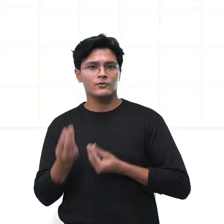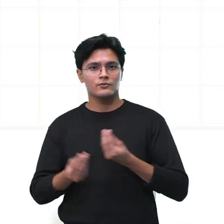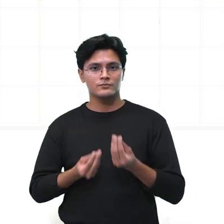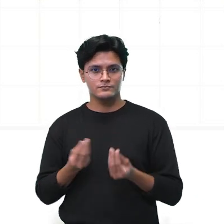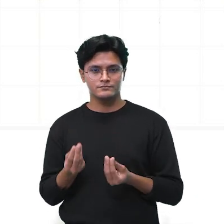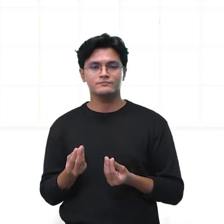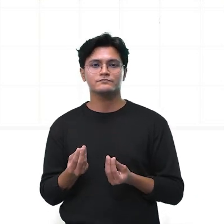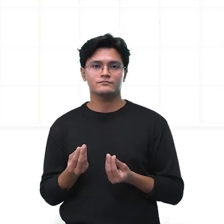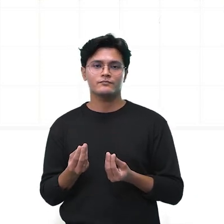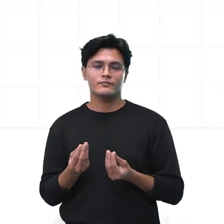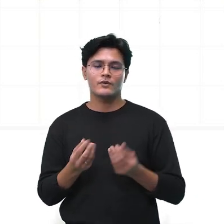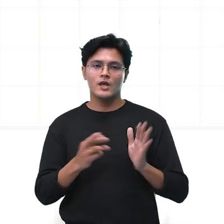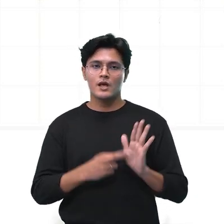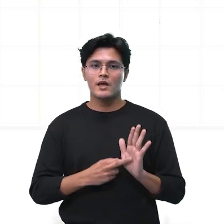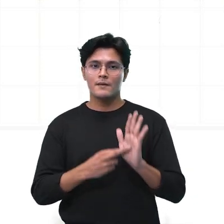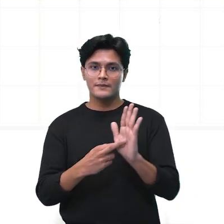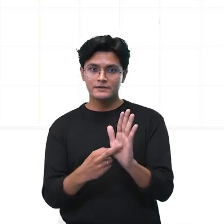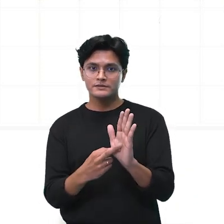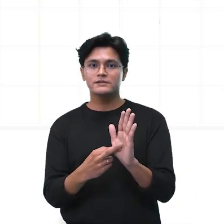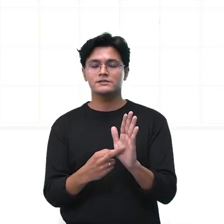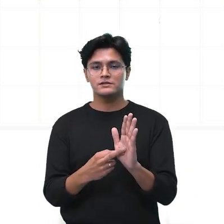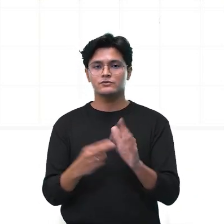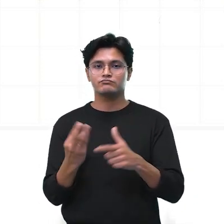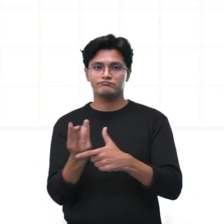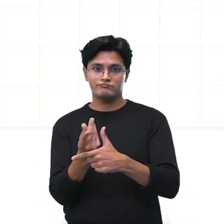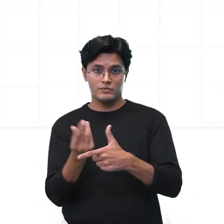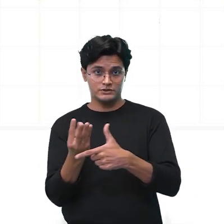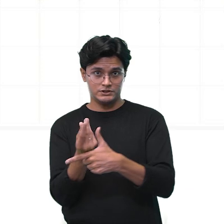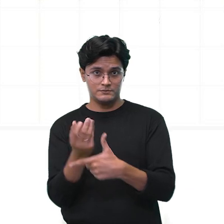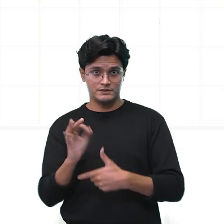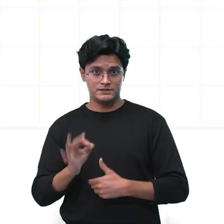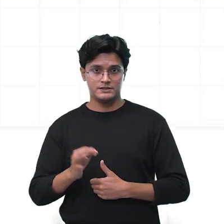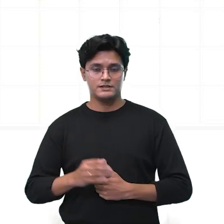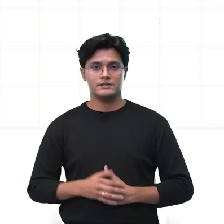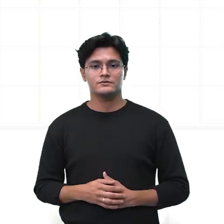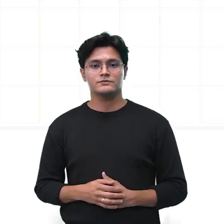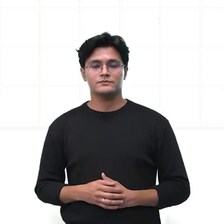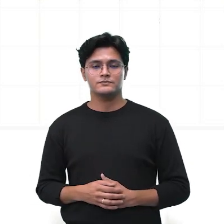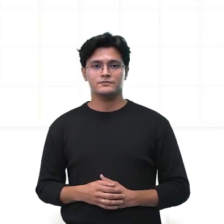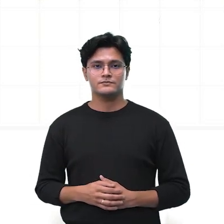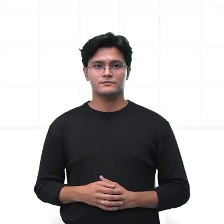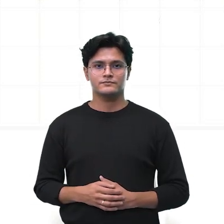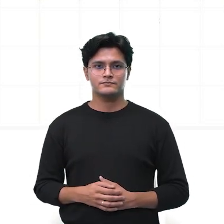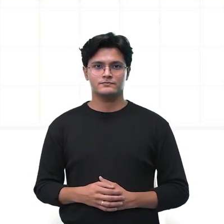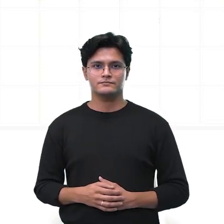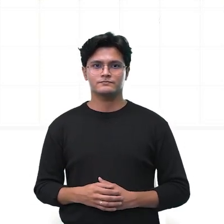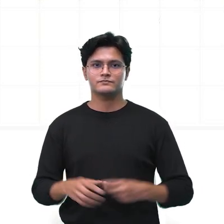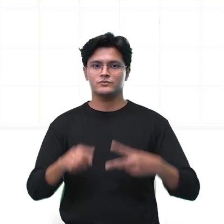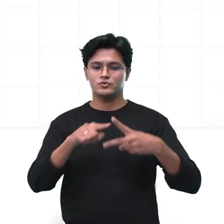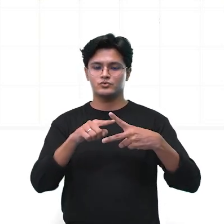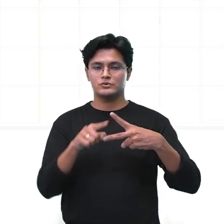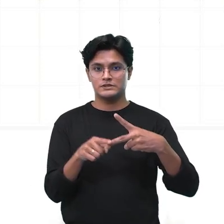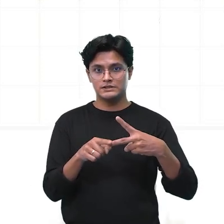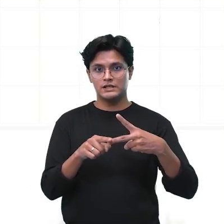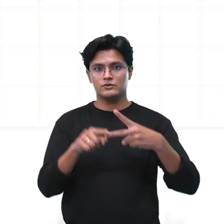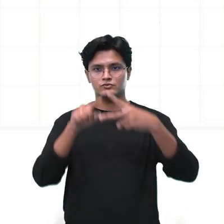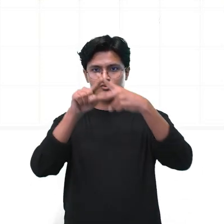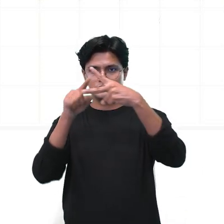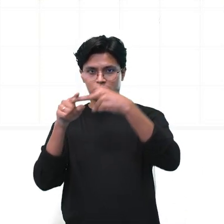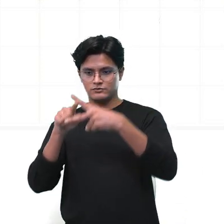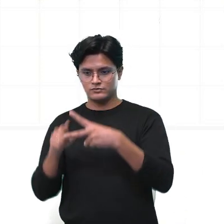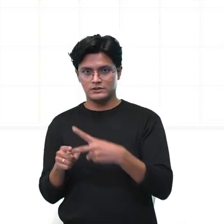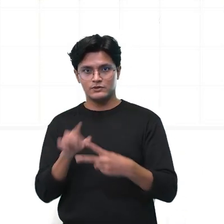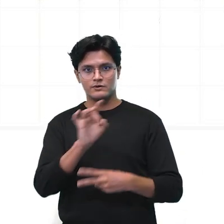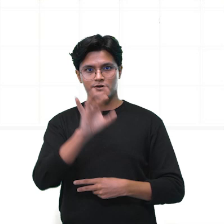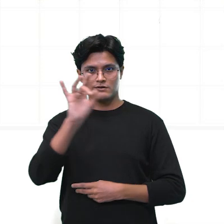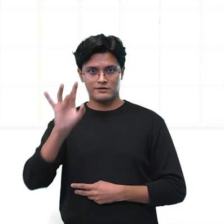fazer a representação algébrica de cada um desses ângulos aqui. Por exemplo, na letra A, ele